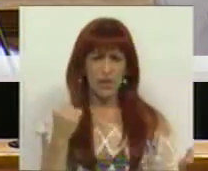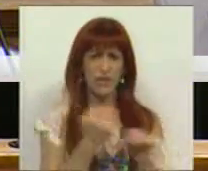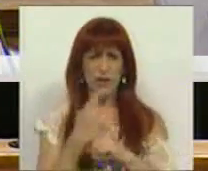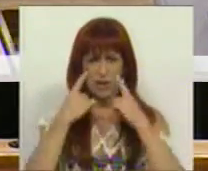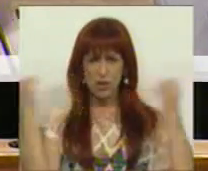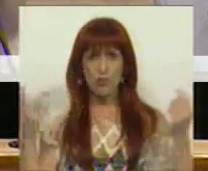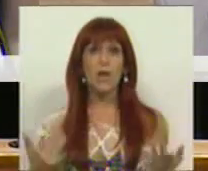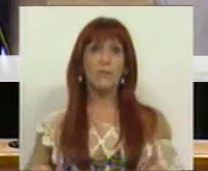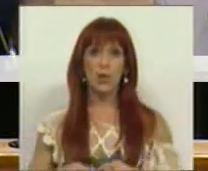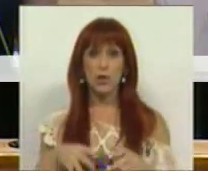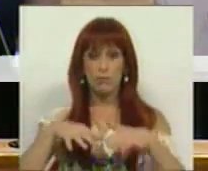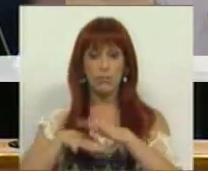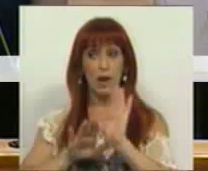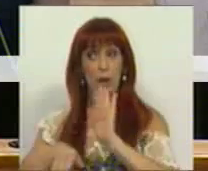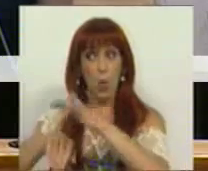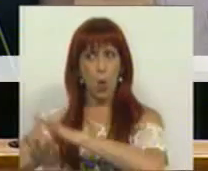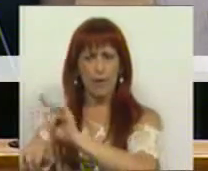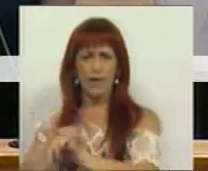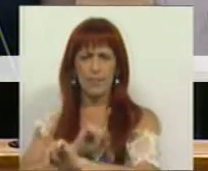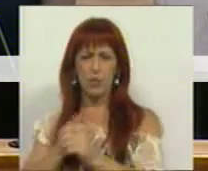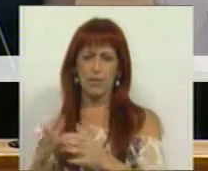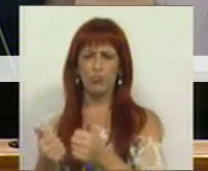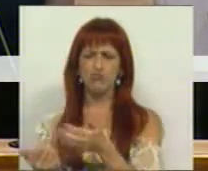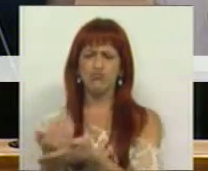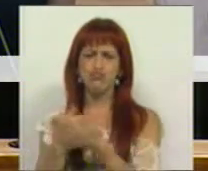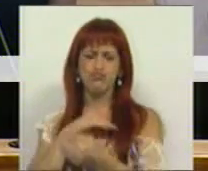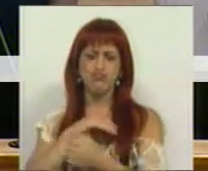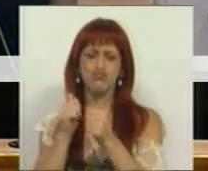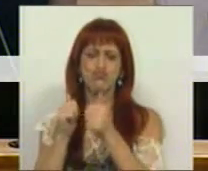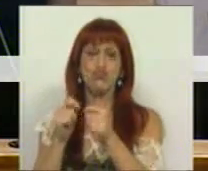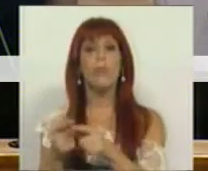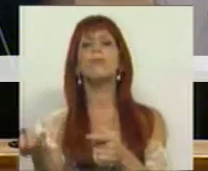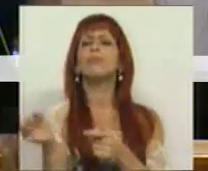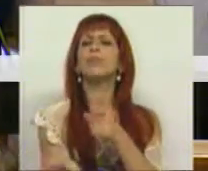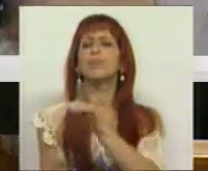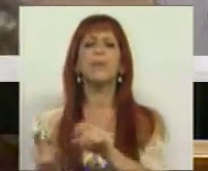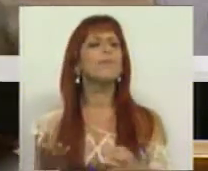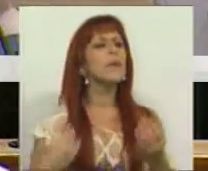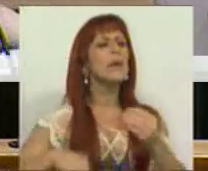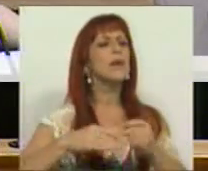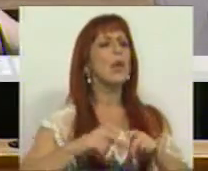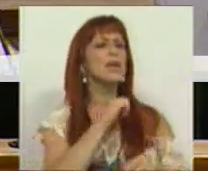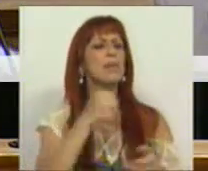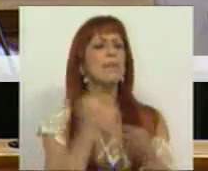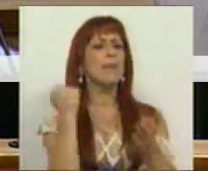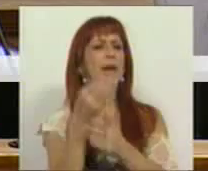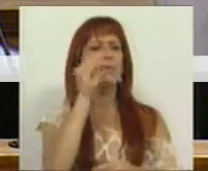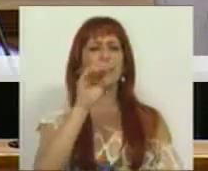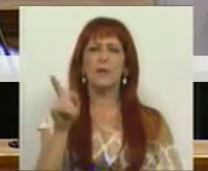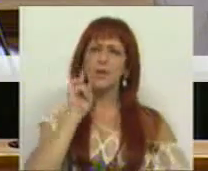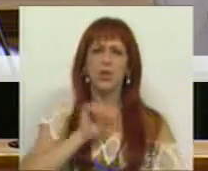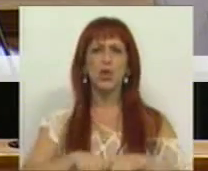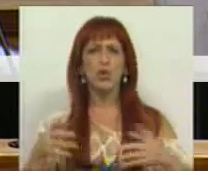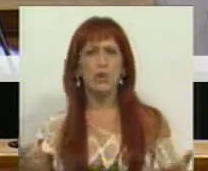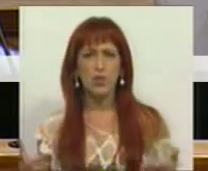serviço público, mas reservar para os privados a parte mais lucrativa e, por cima, ainda acrescentar uma licença bancária. Senhoras e